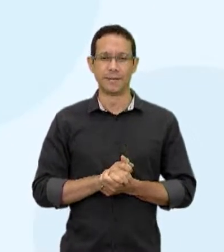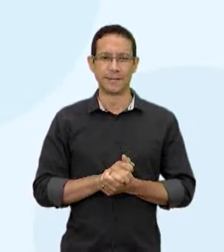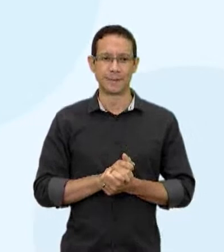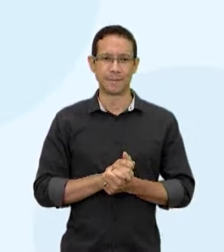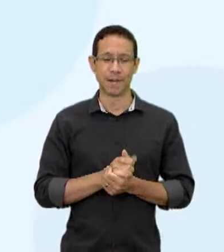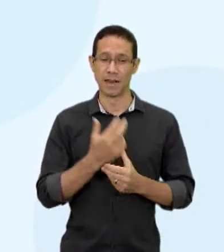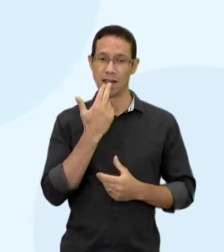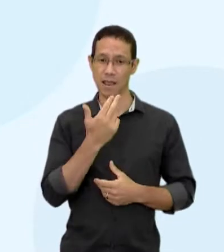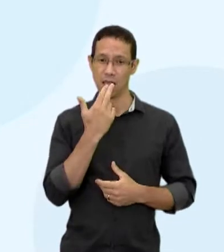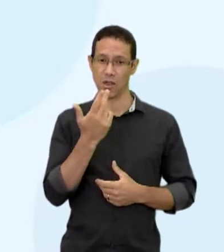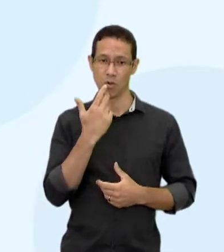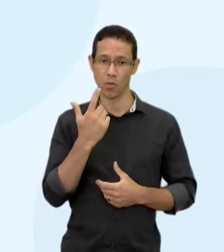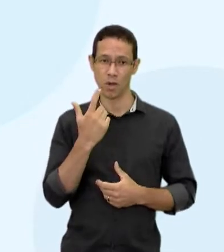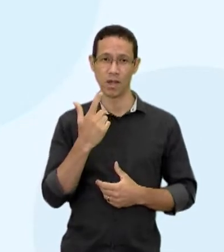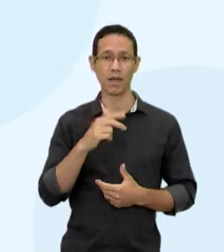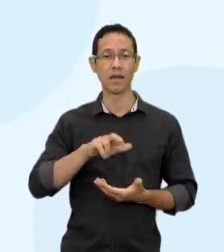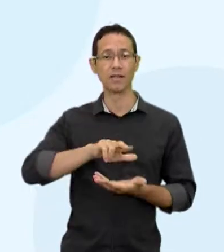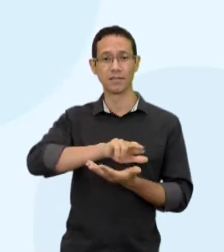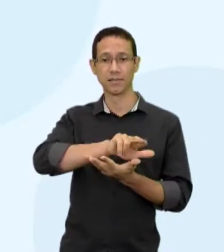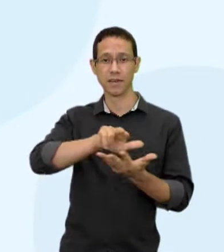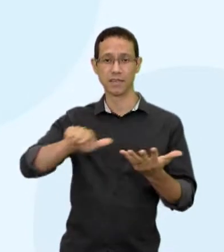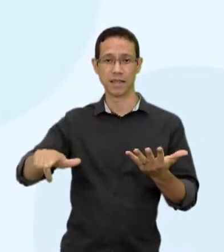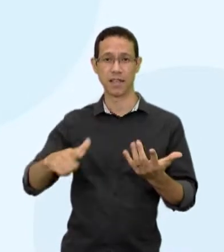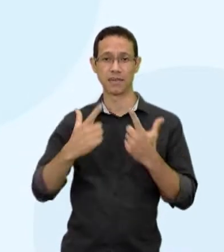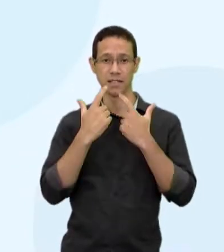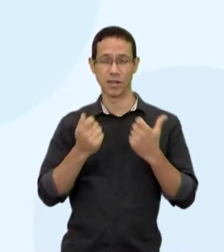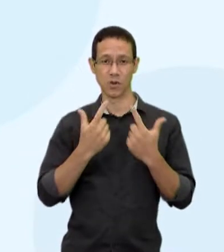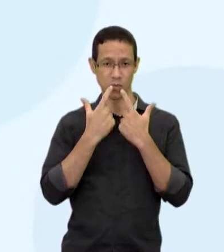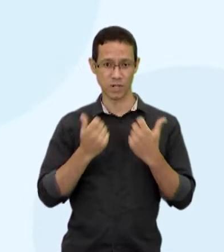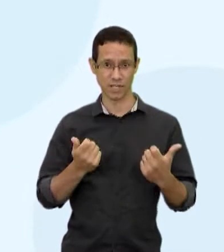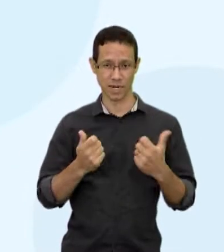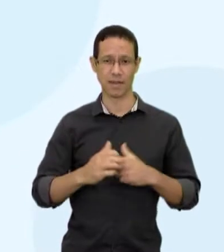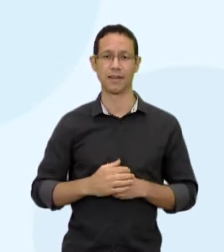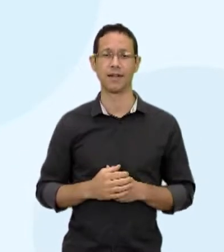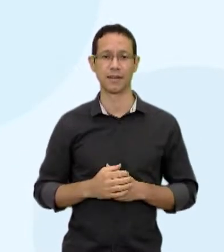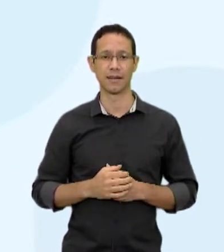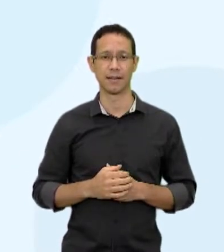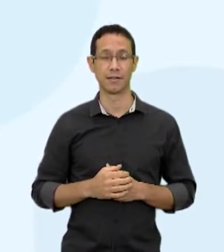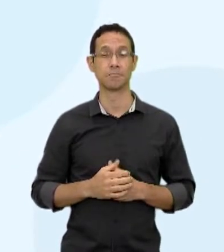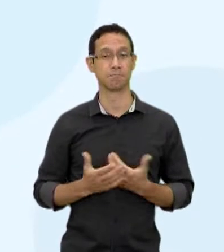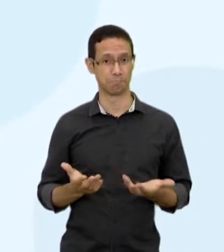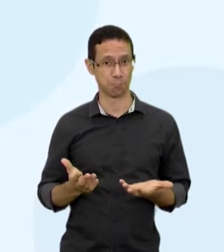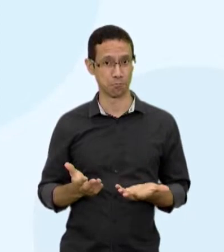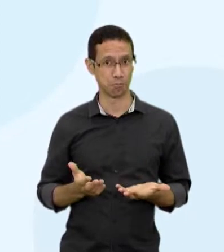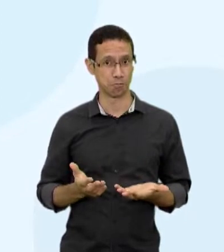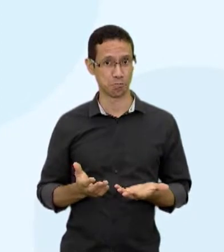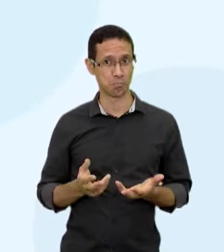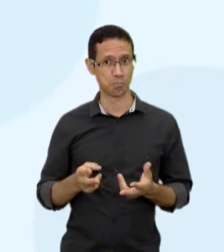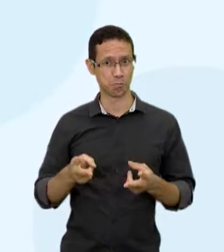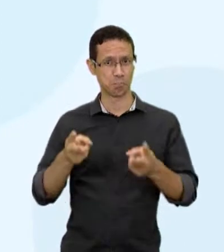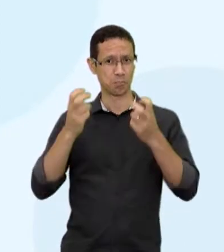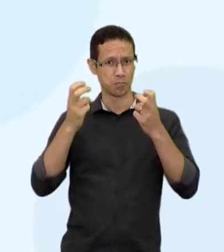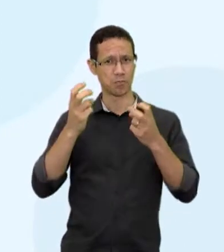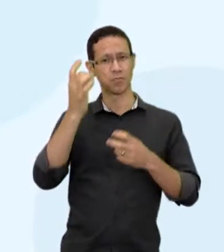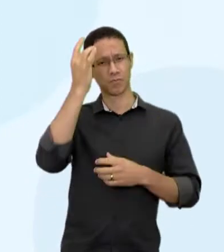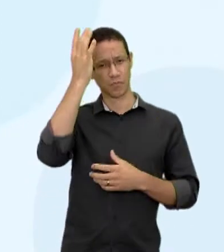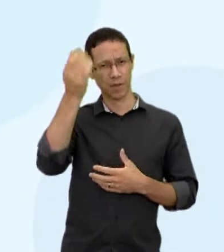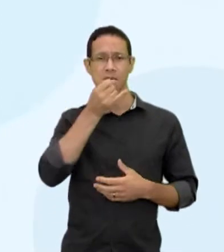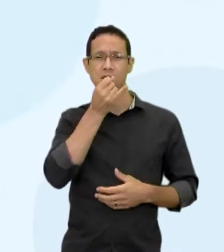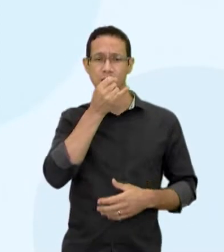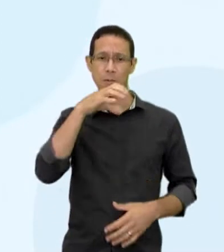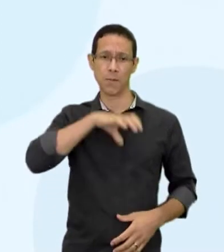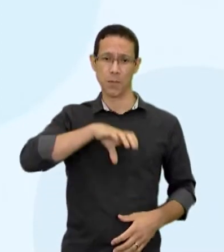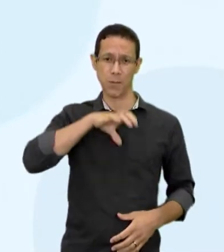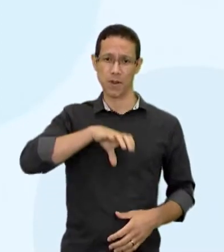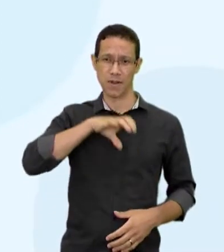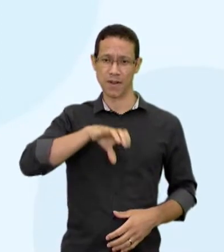Língua e diversidade linguística. Então, não é difícil observar como a língua portuguesa, por exemplo,